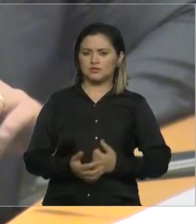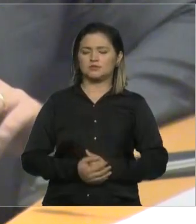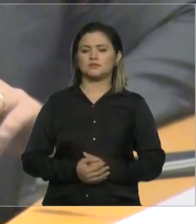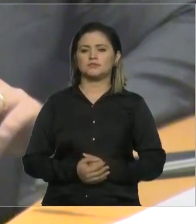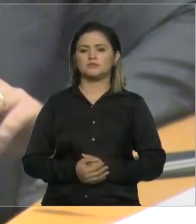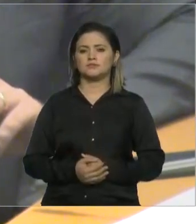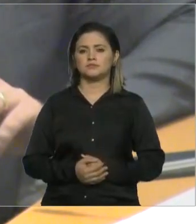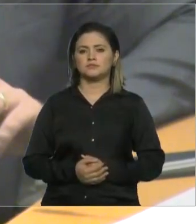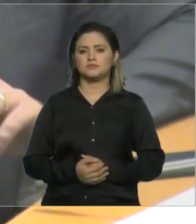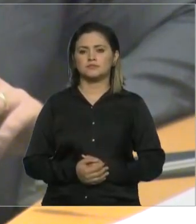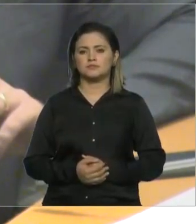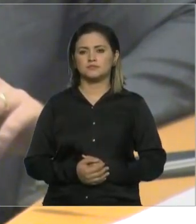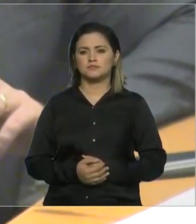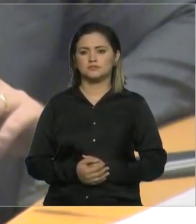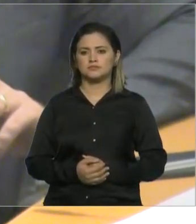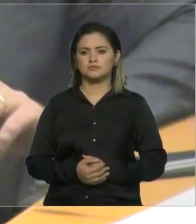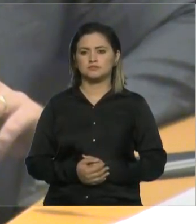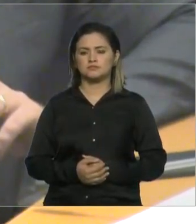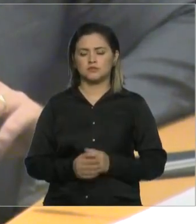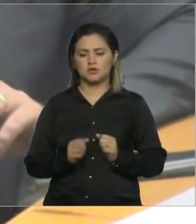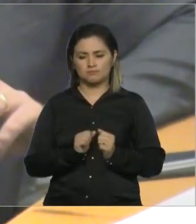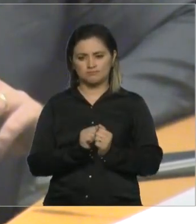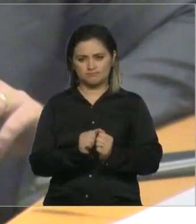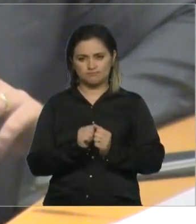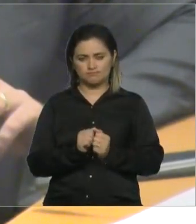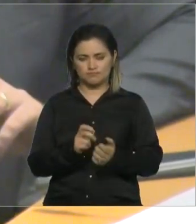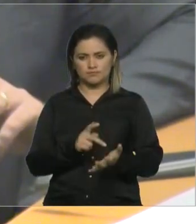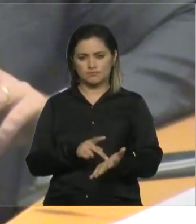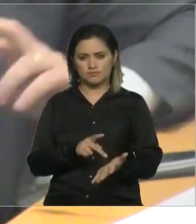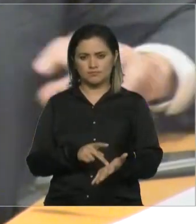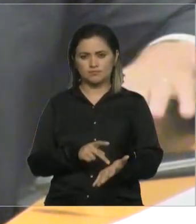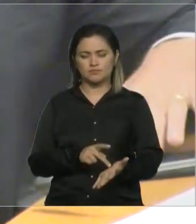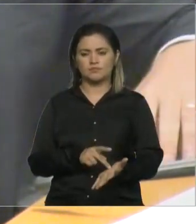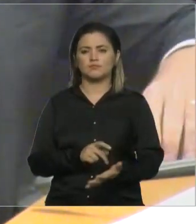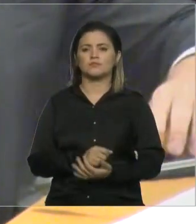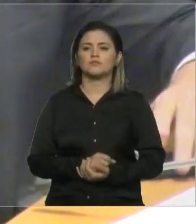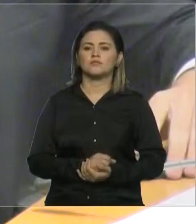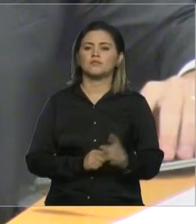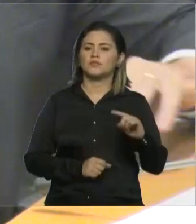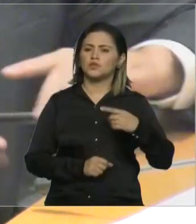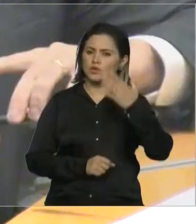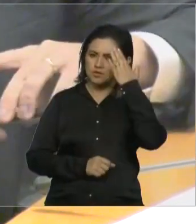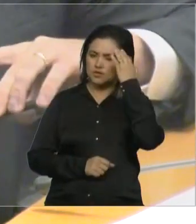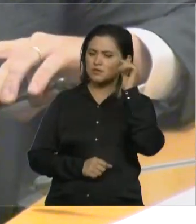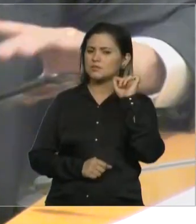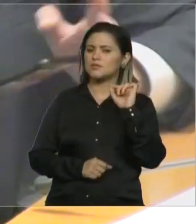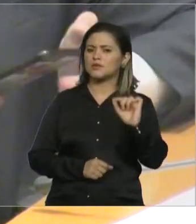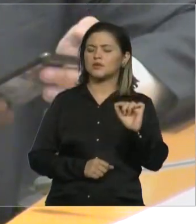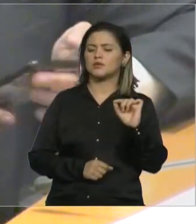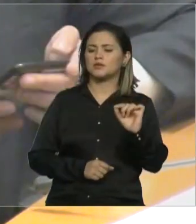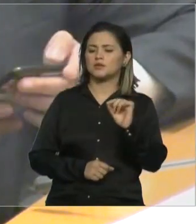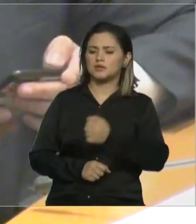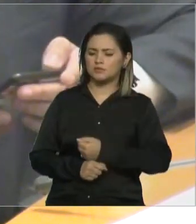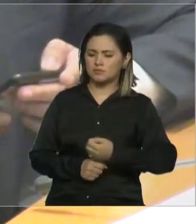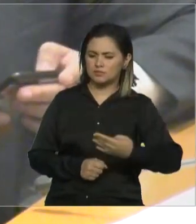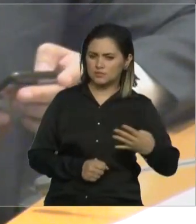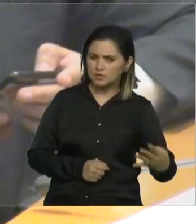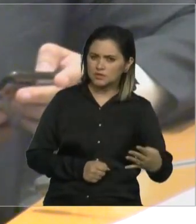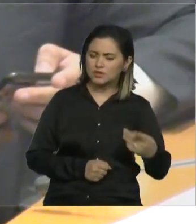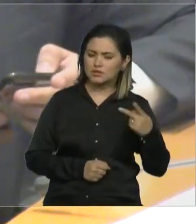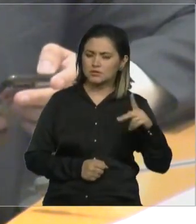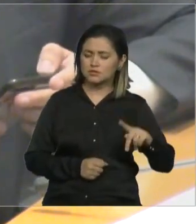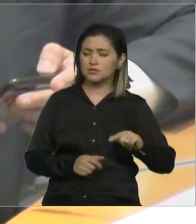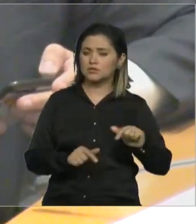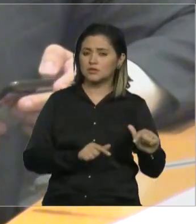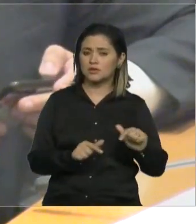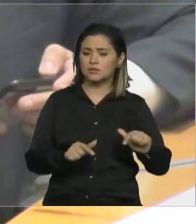conte conosco. E a gente tem certeza que esse mandato, a marca de sua atuação,